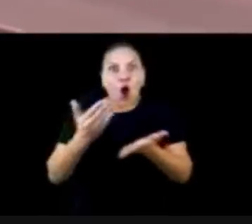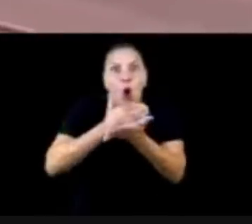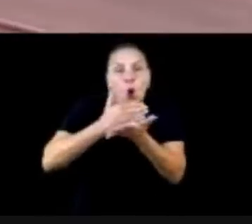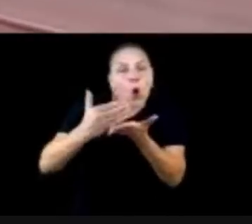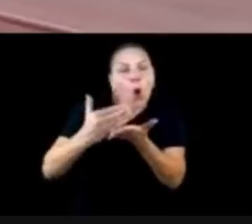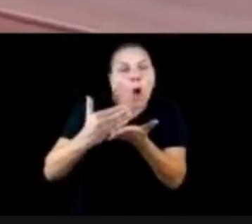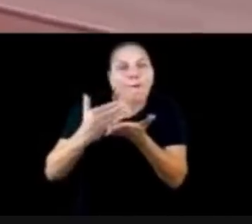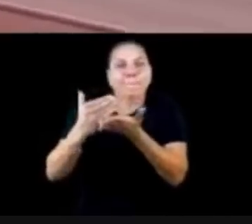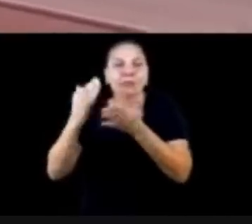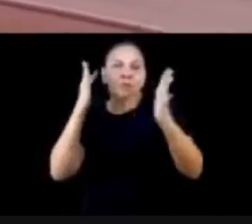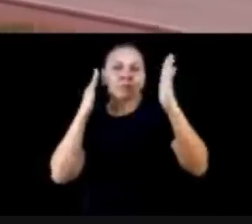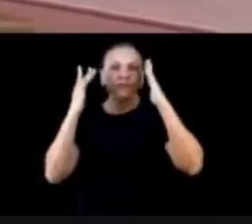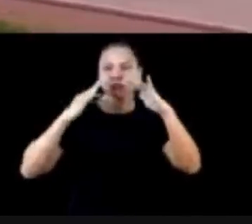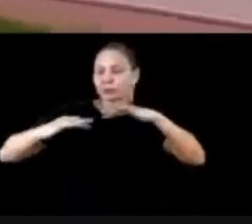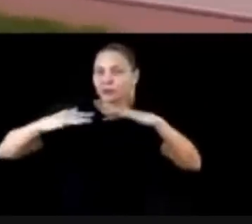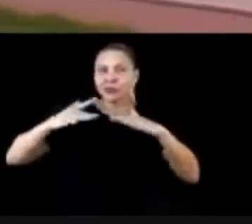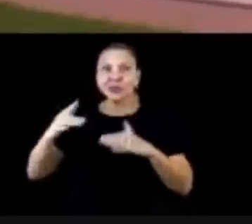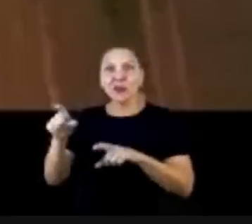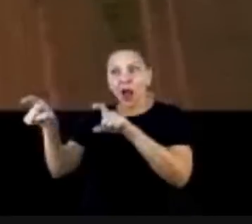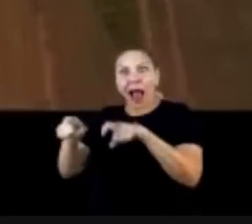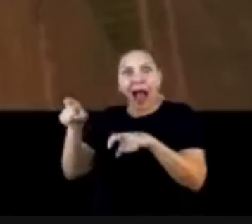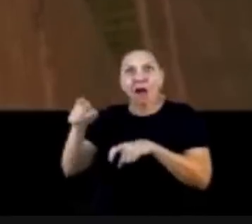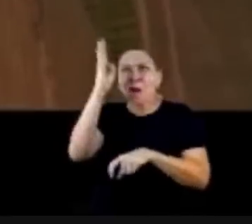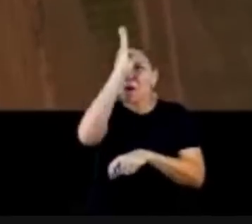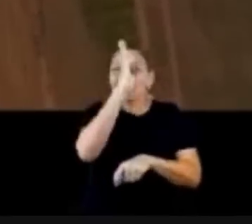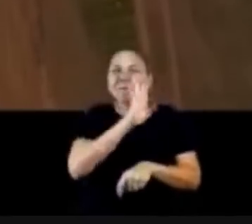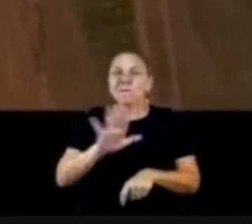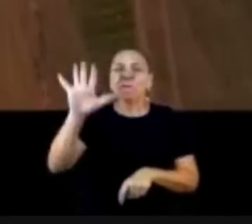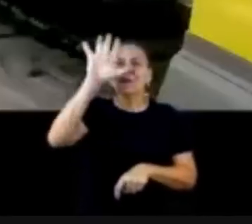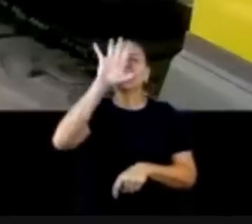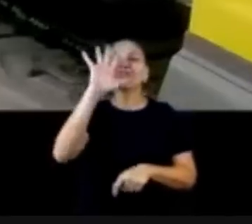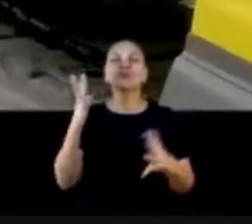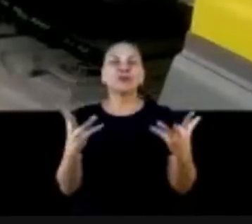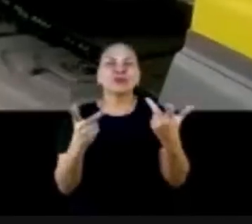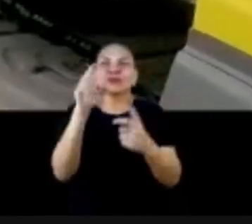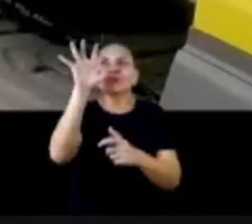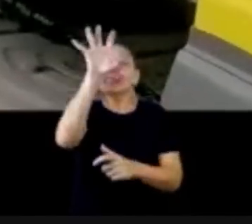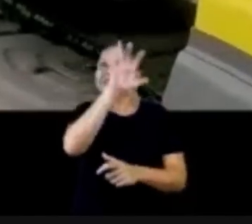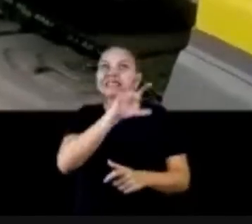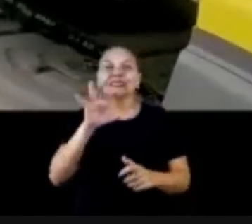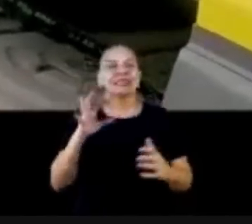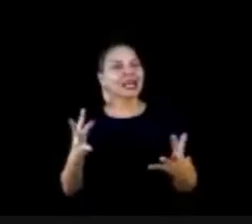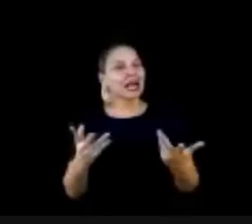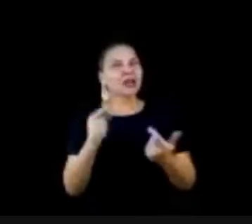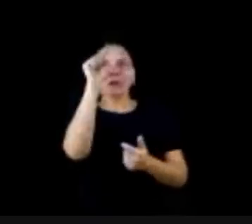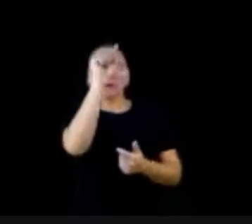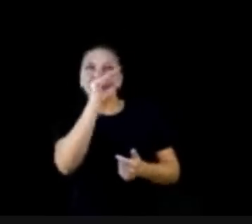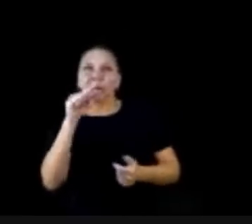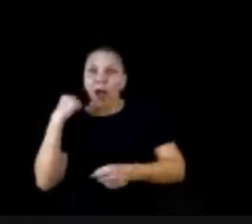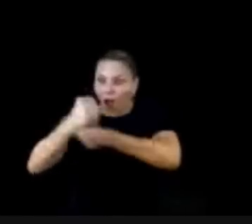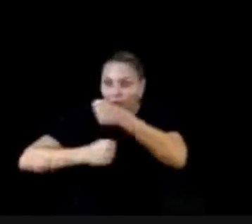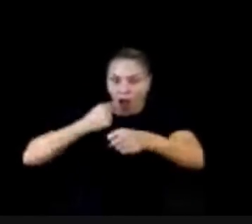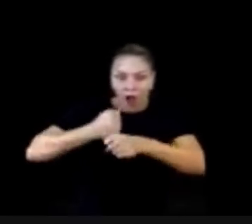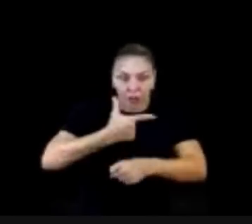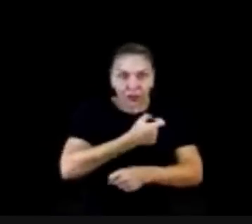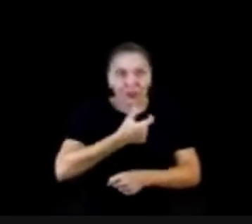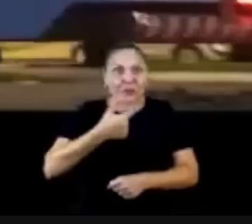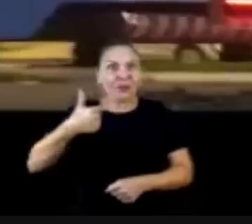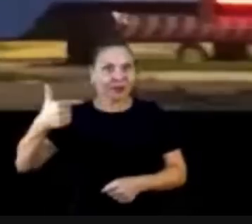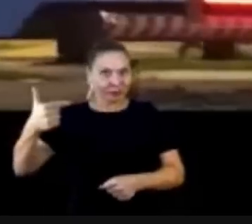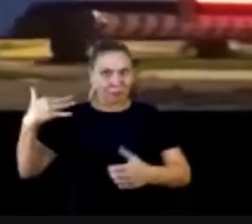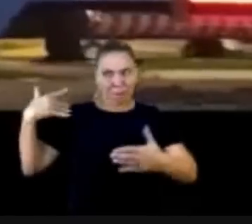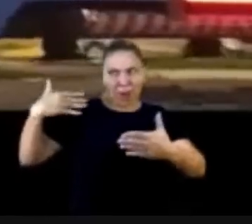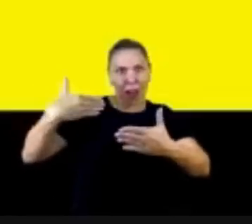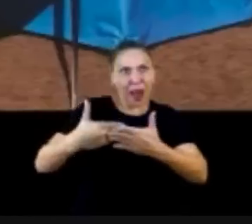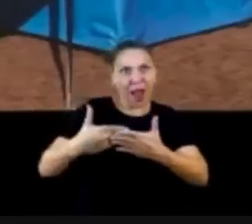A partir de agora, Circuito Agro vai percorrer o Brasil estado por estado ao longo de todo o ano de 2022.